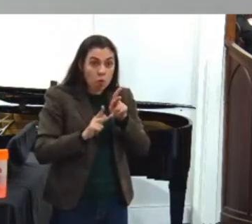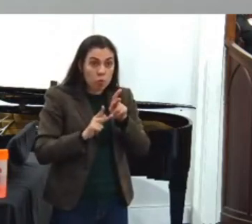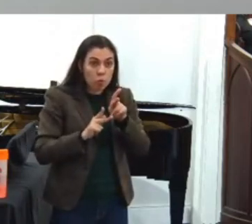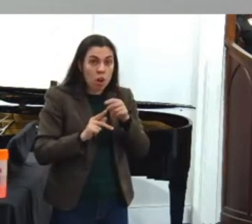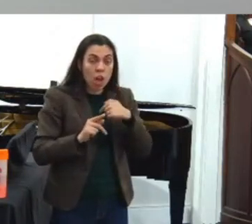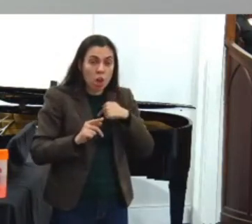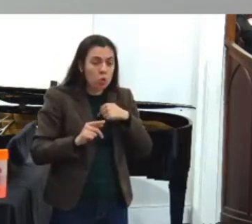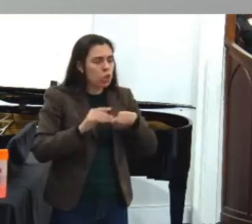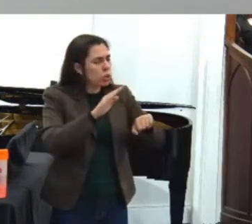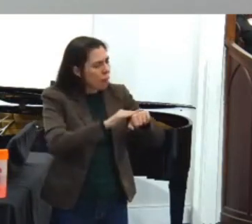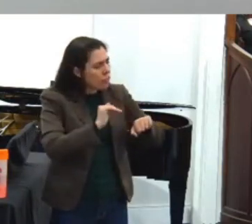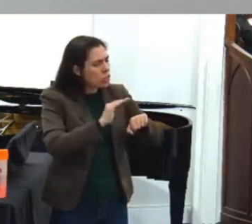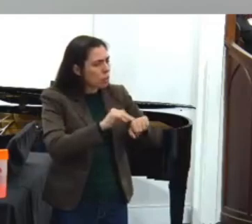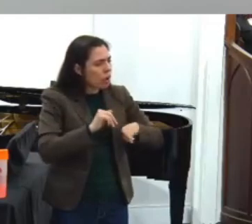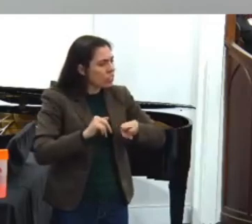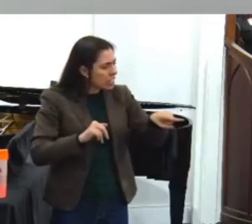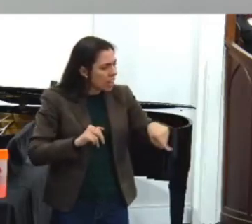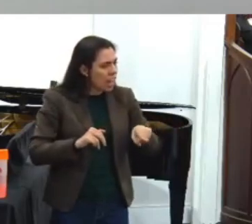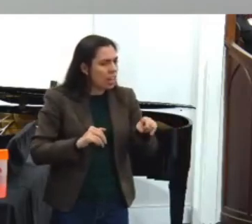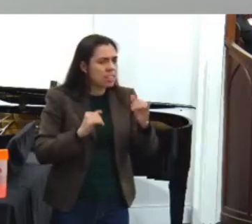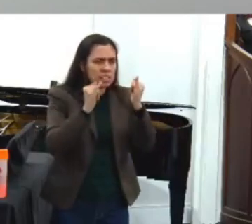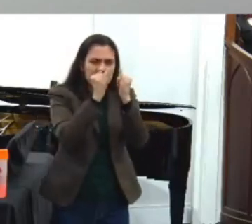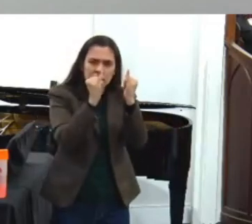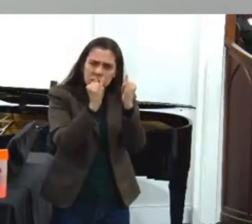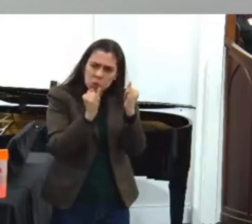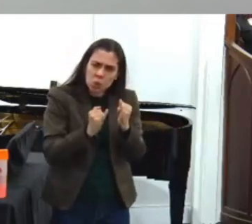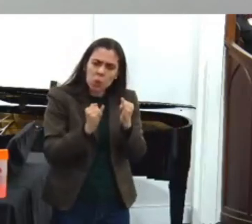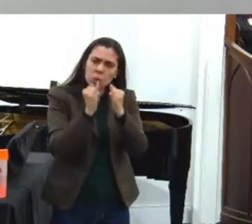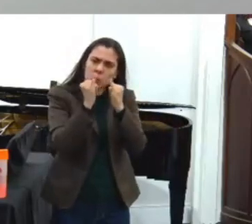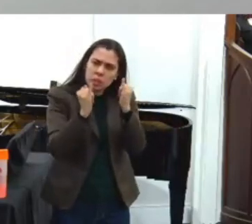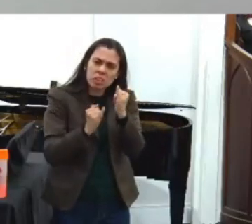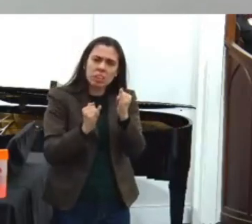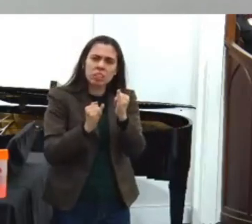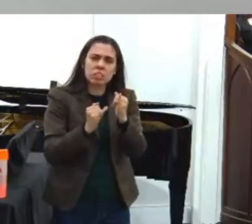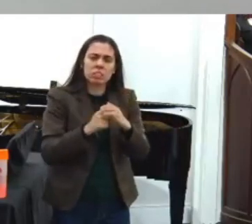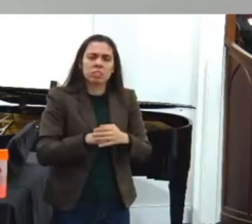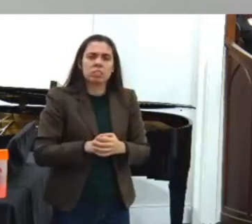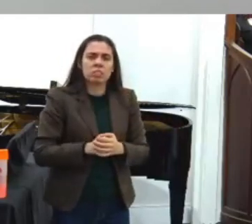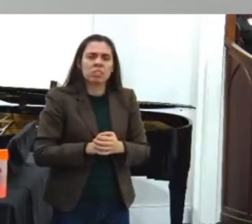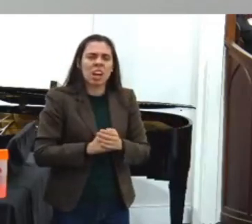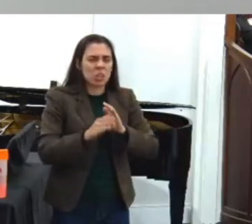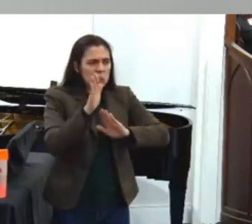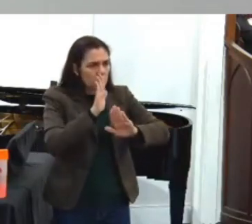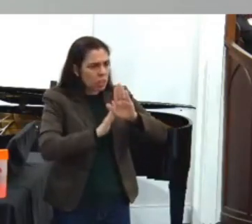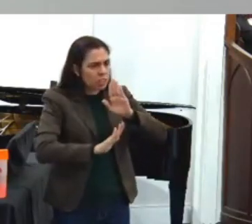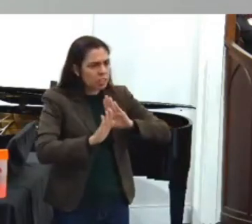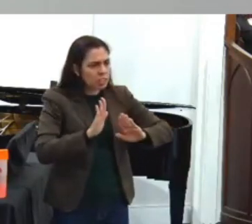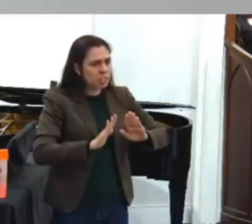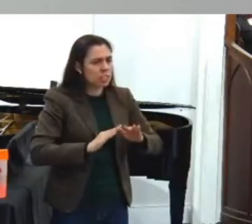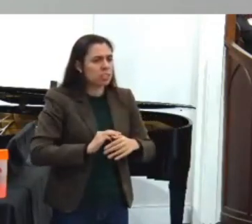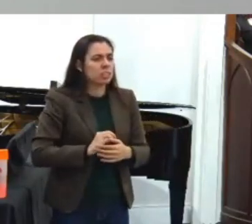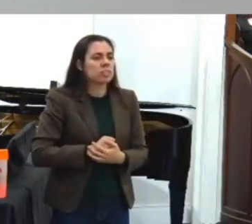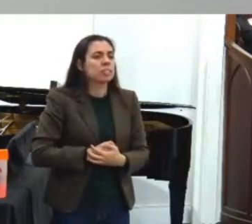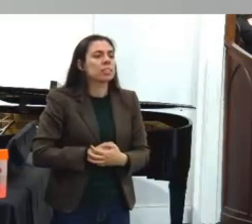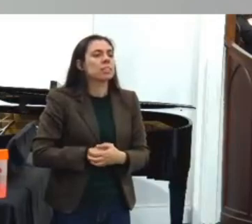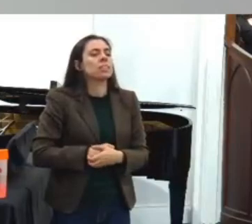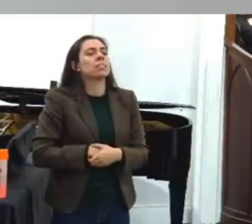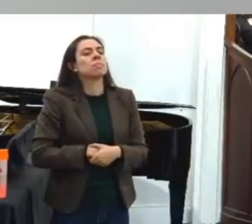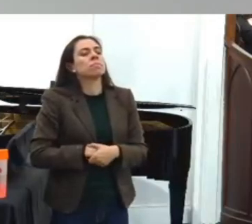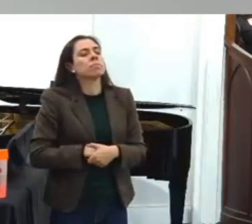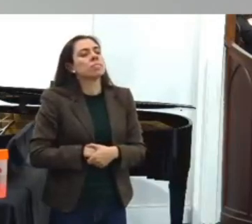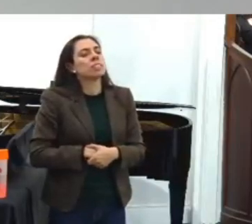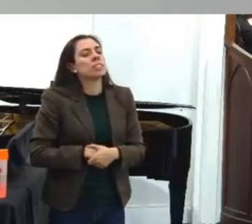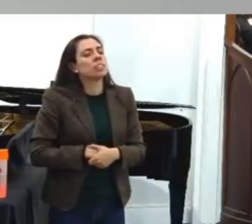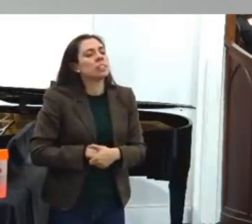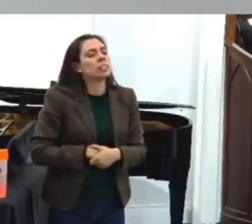imagens de escultura. Todavia eu ensinei a andar Efraim, tomei-os nos meus braços, mas não atinaram que